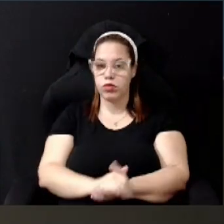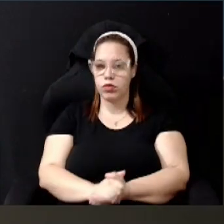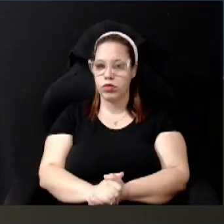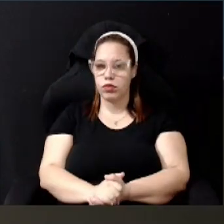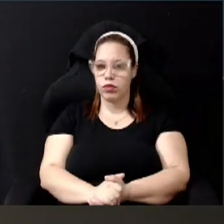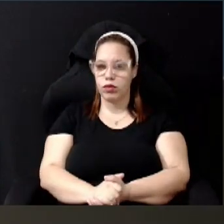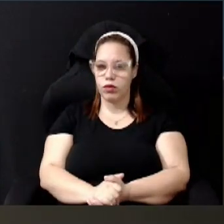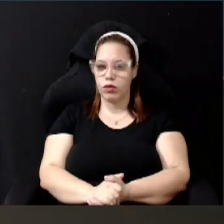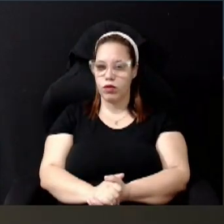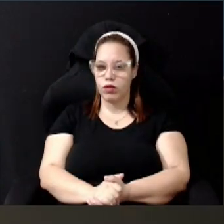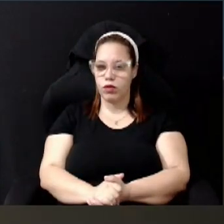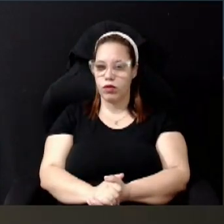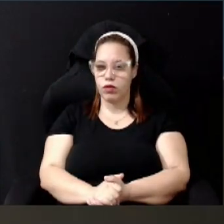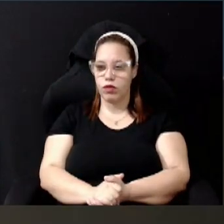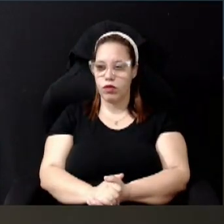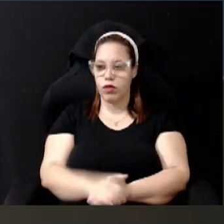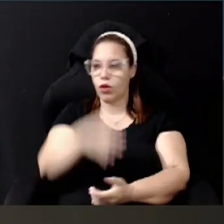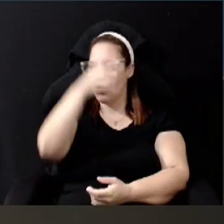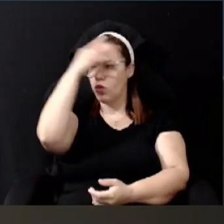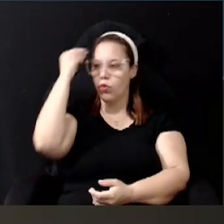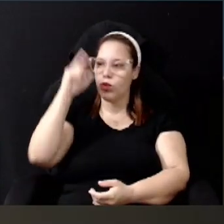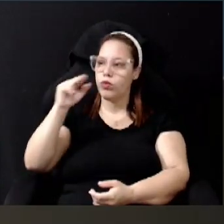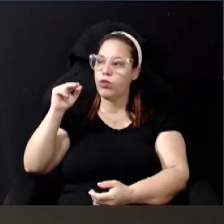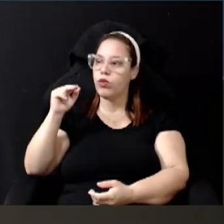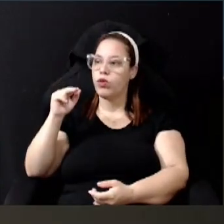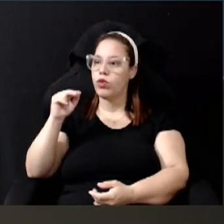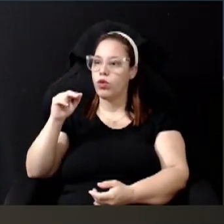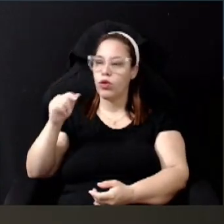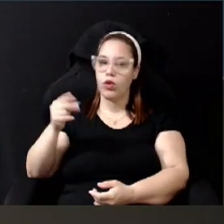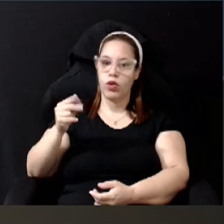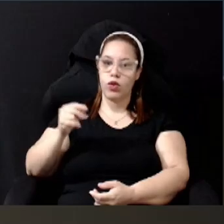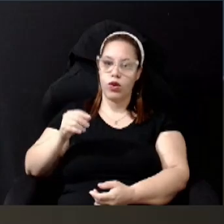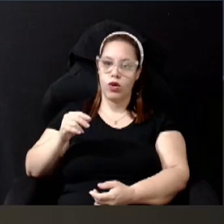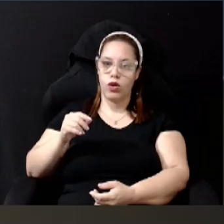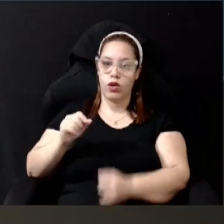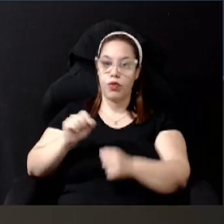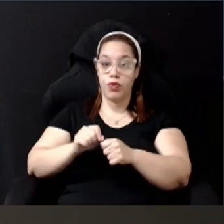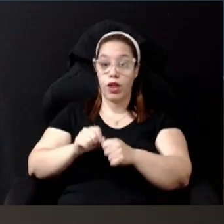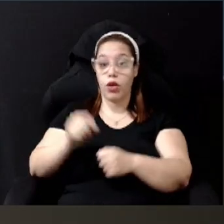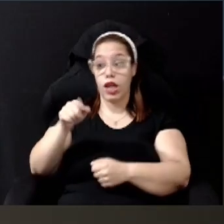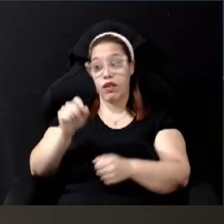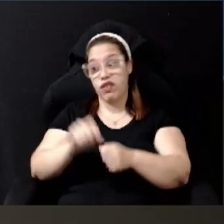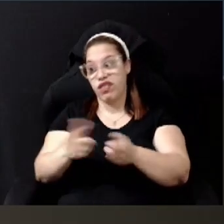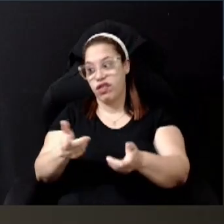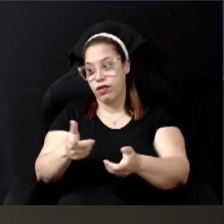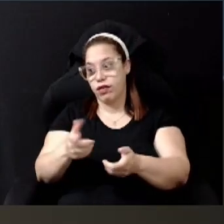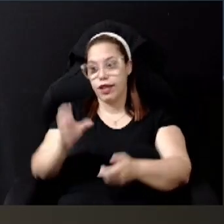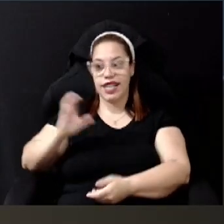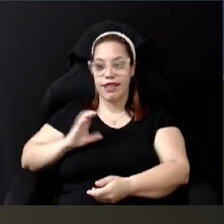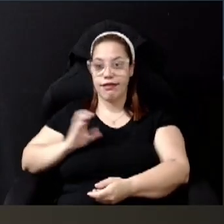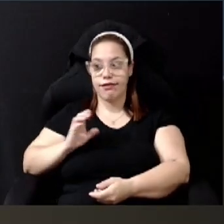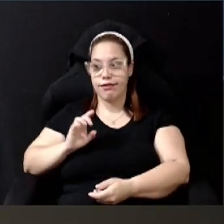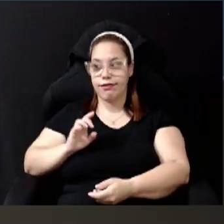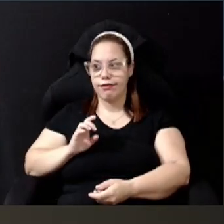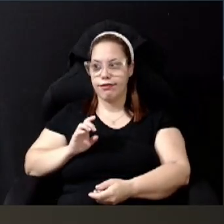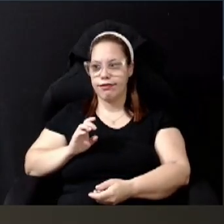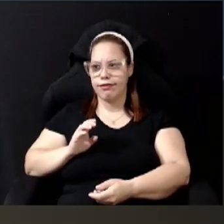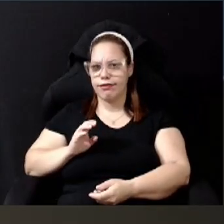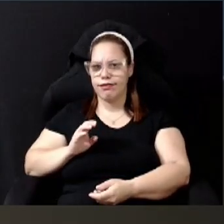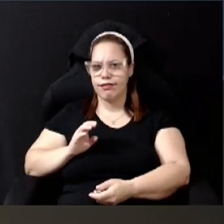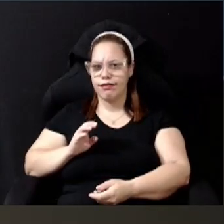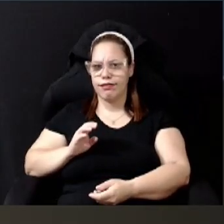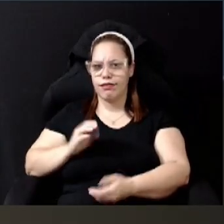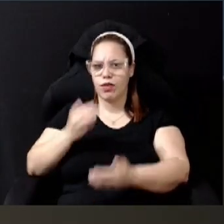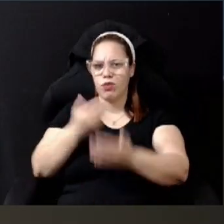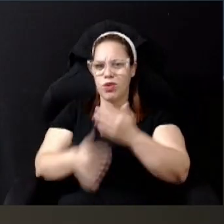eu nunca esqueci. Se você não fica rica fazendo o que você faz, alguém vai fazer. E ser rica, menina, as pessoas precisam perder o medo de falar